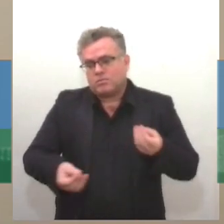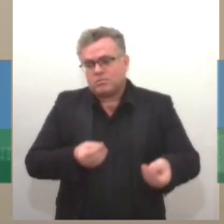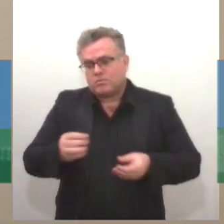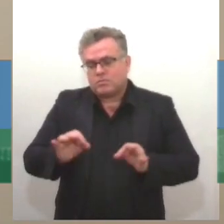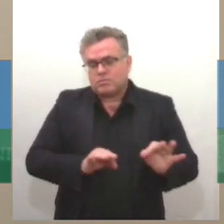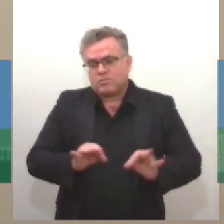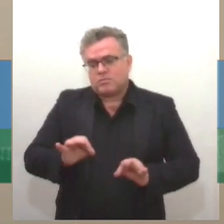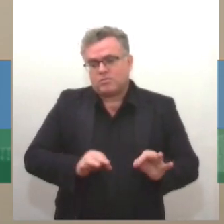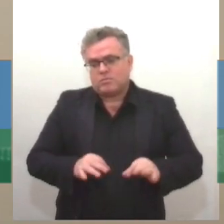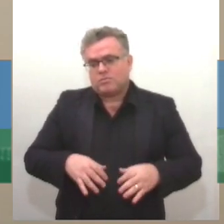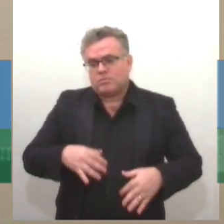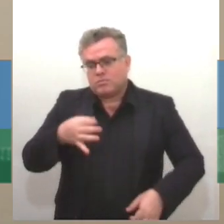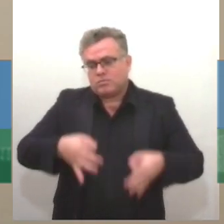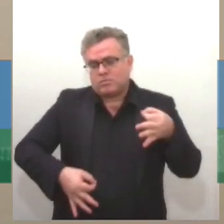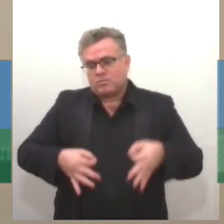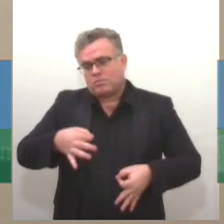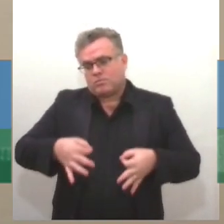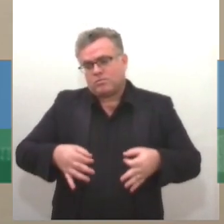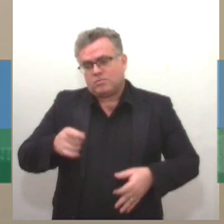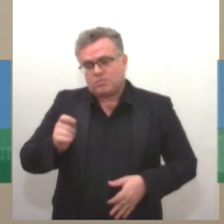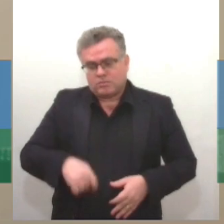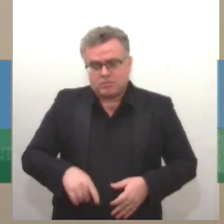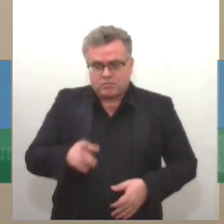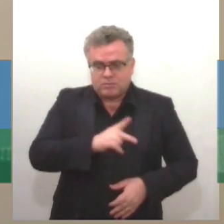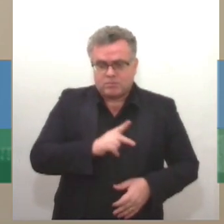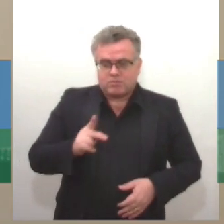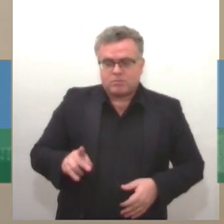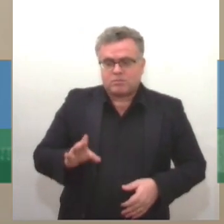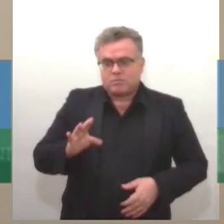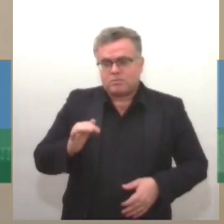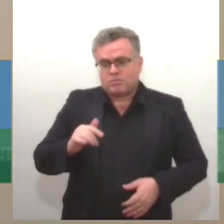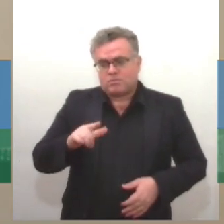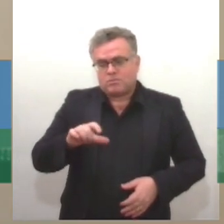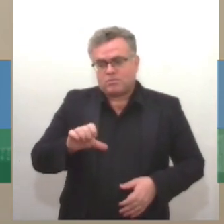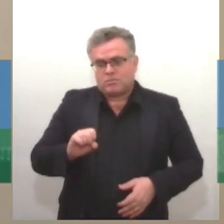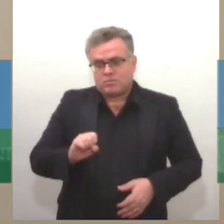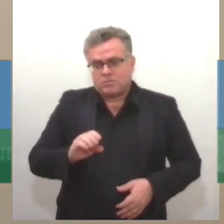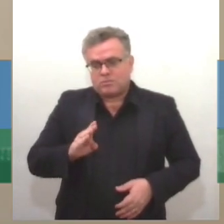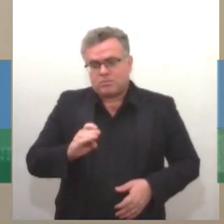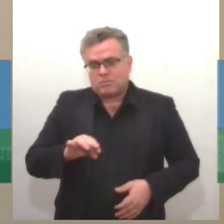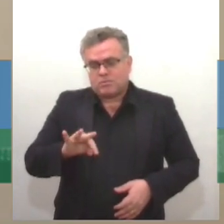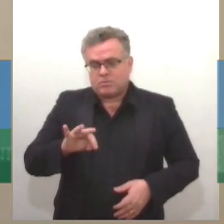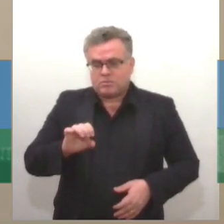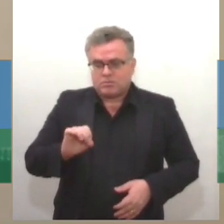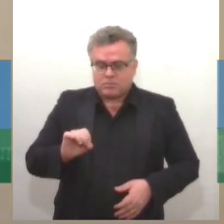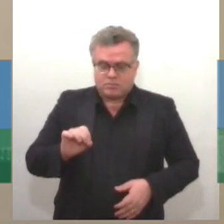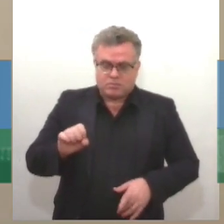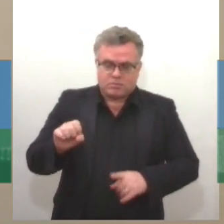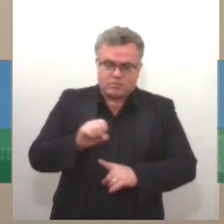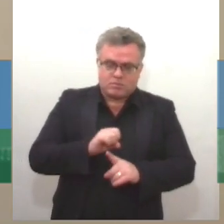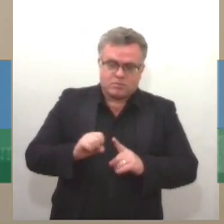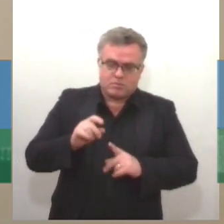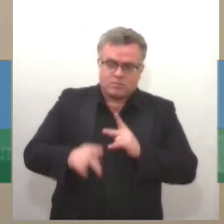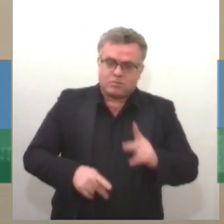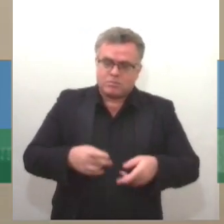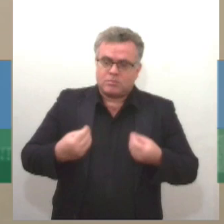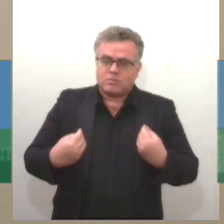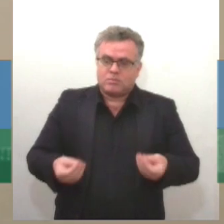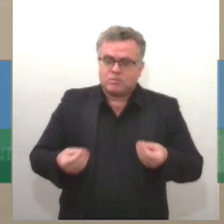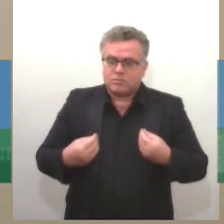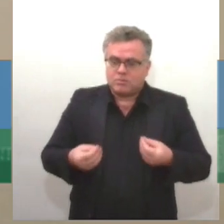ilustre professor Carlos Brito, é a estrutura de uma sociedade organizada que